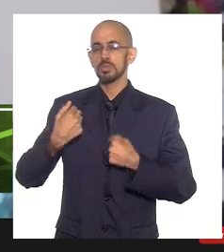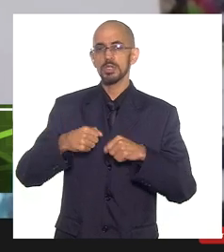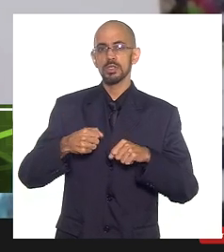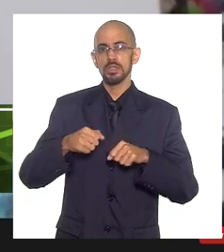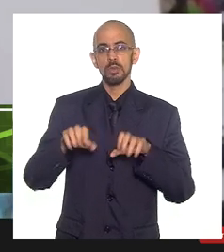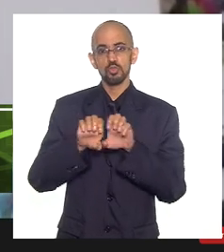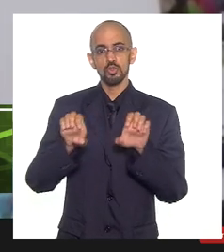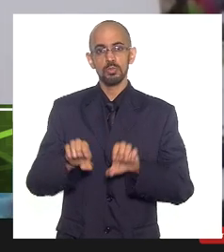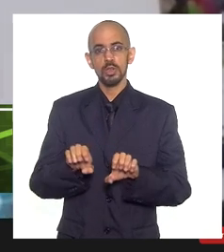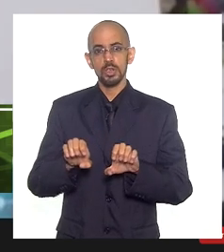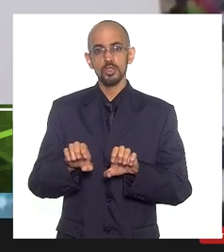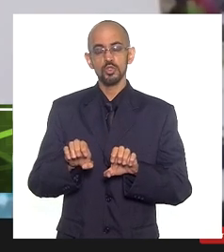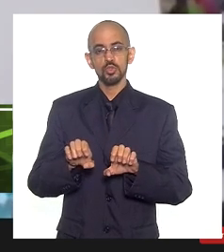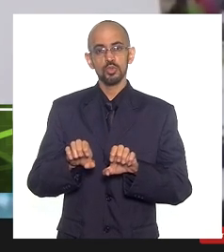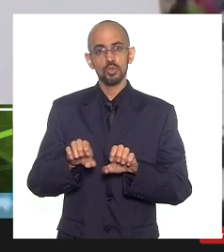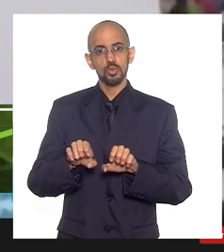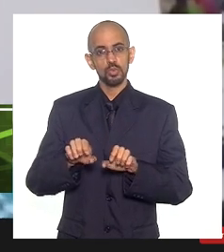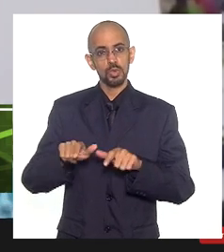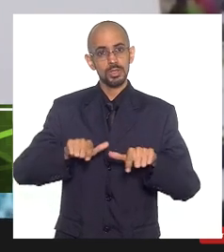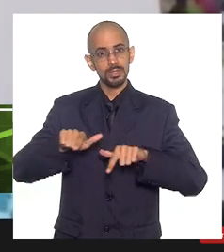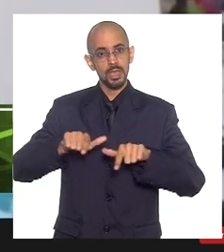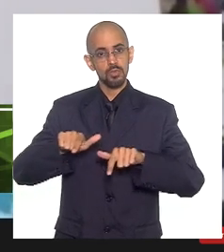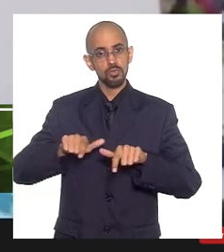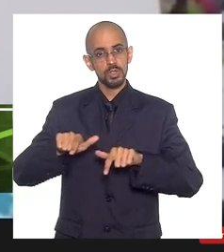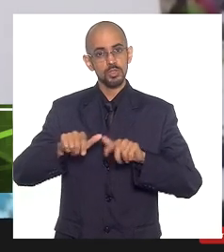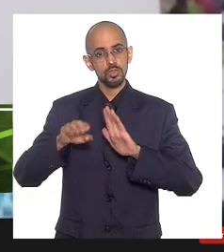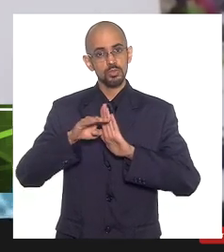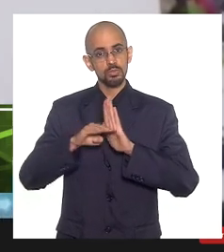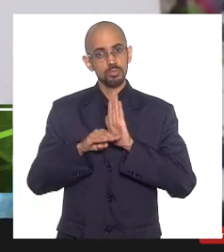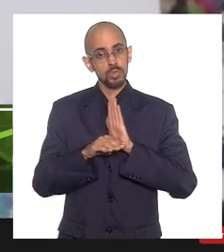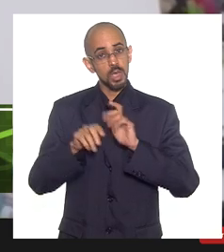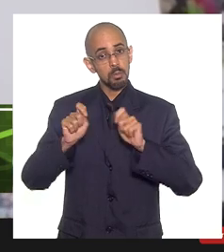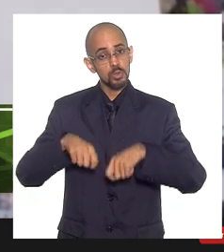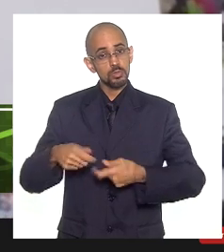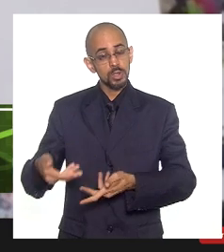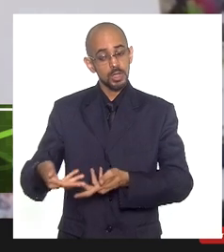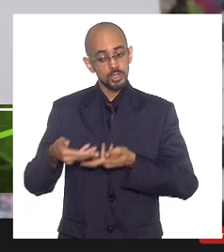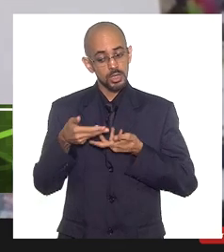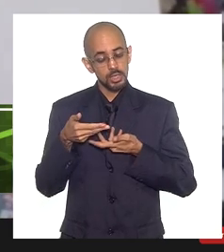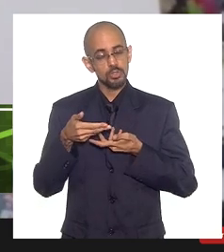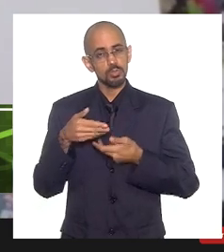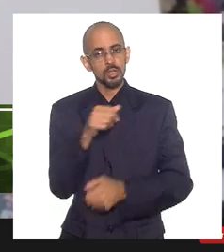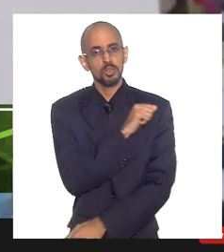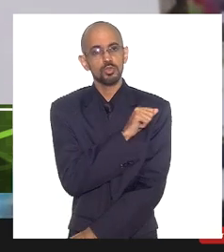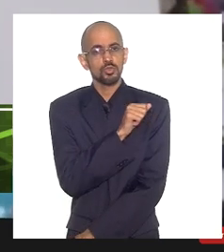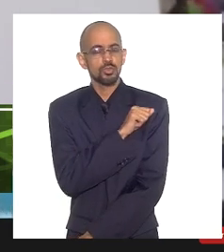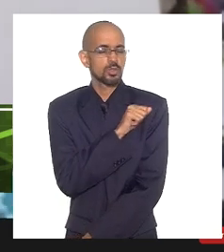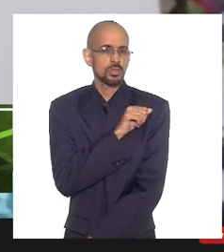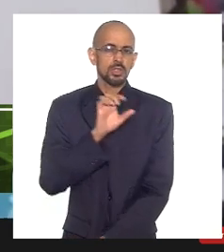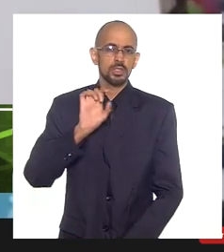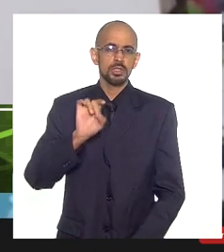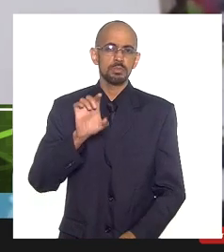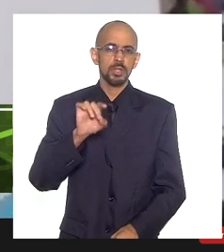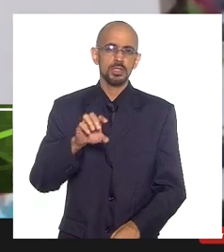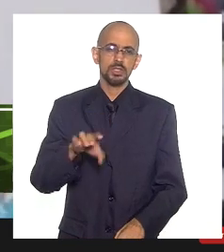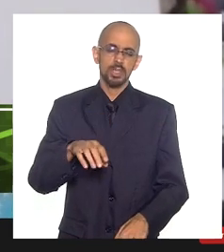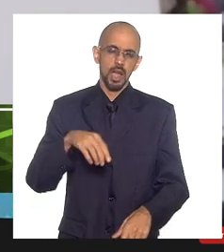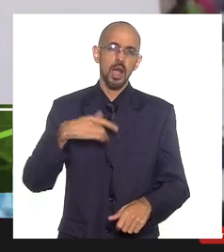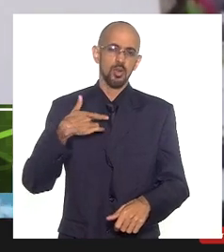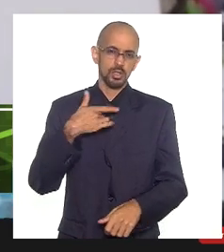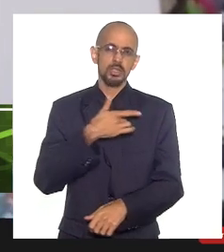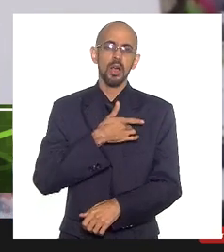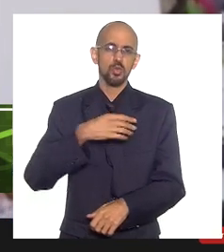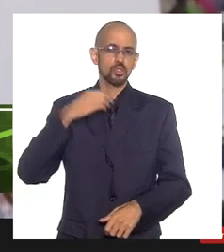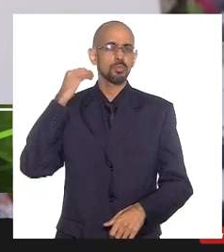serviços e os programas e as possibilidades de atendimento aos nossos estudantes especialmente em termos de saúde mental